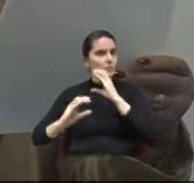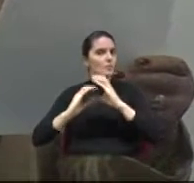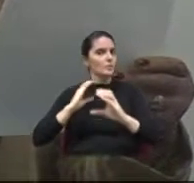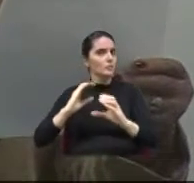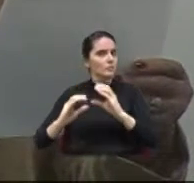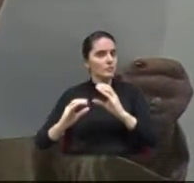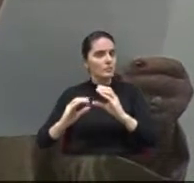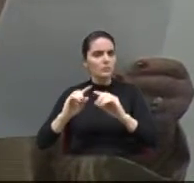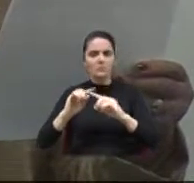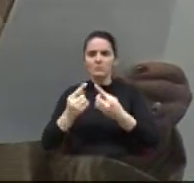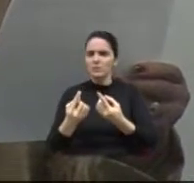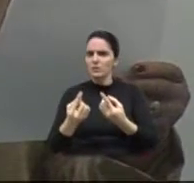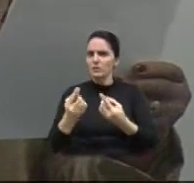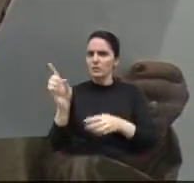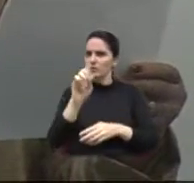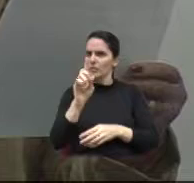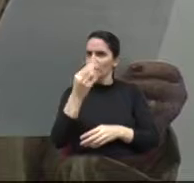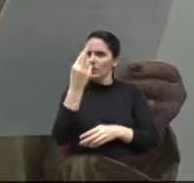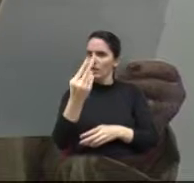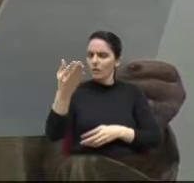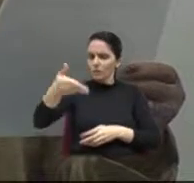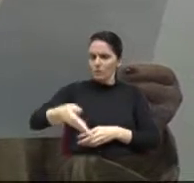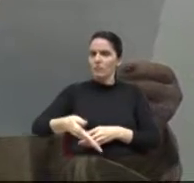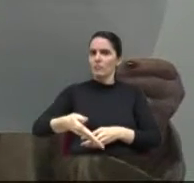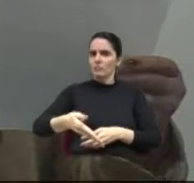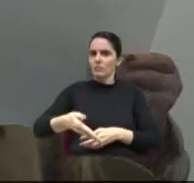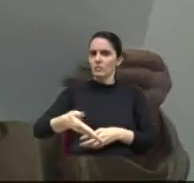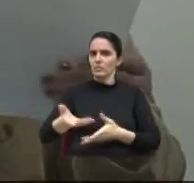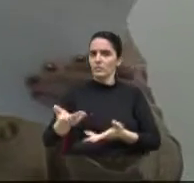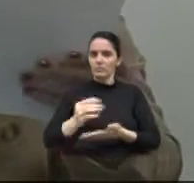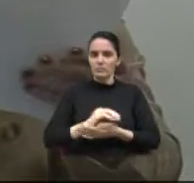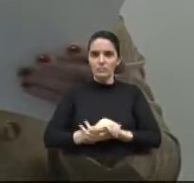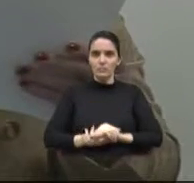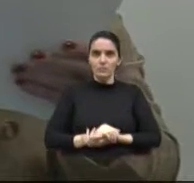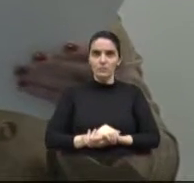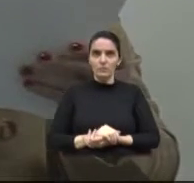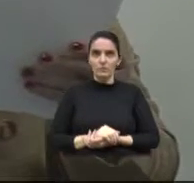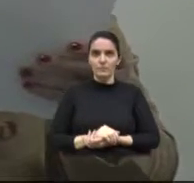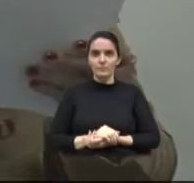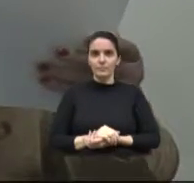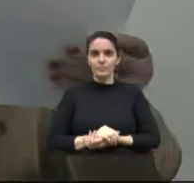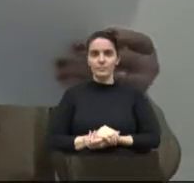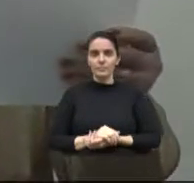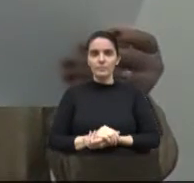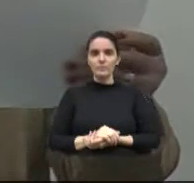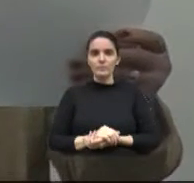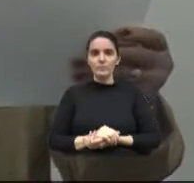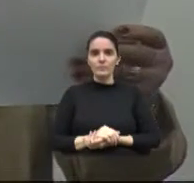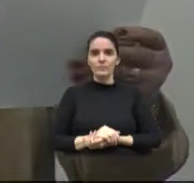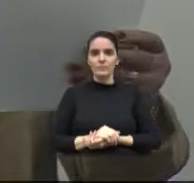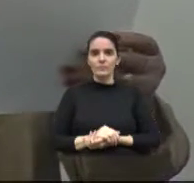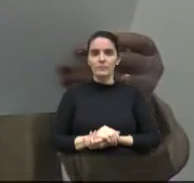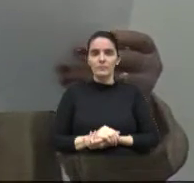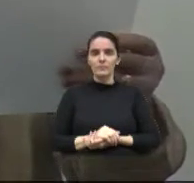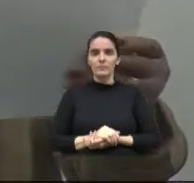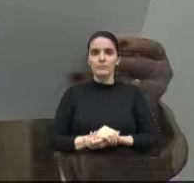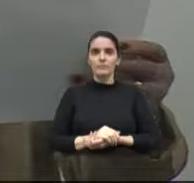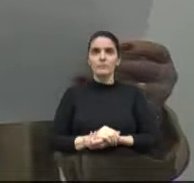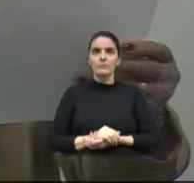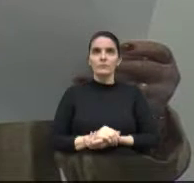que está sendo feita, com muito menos investimento.